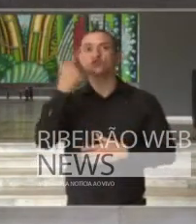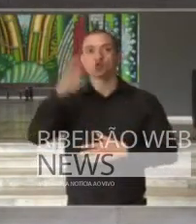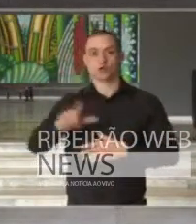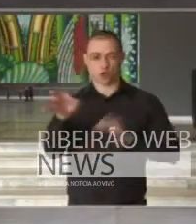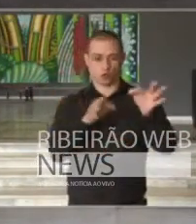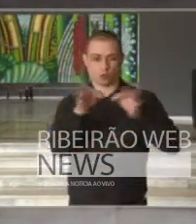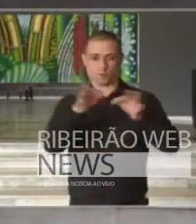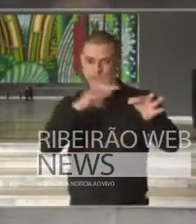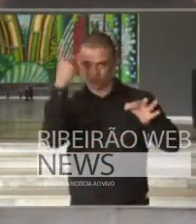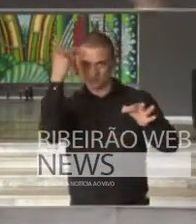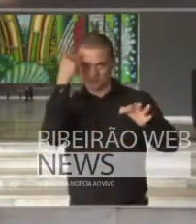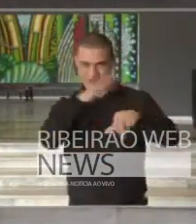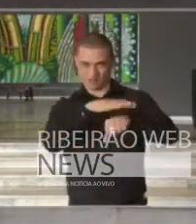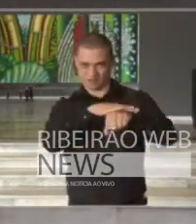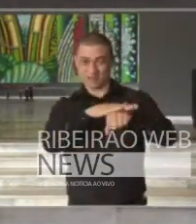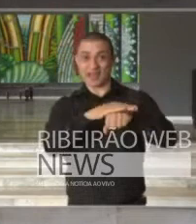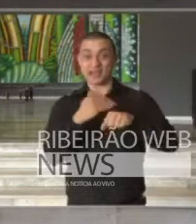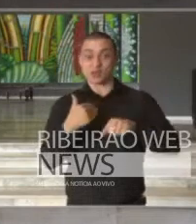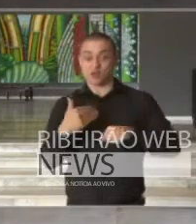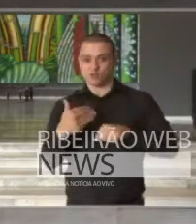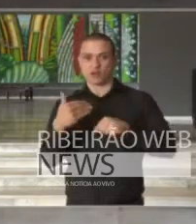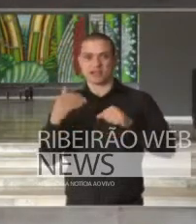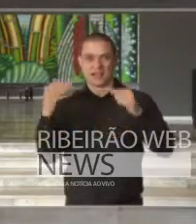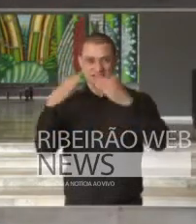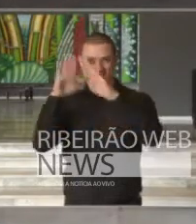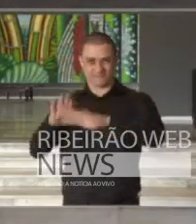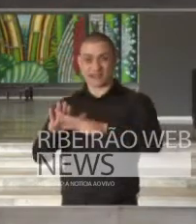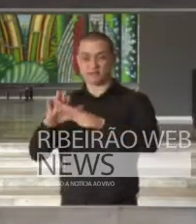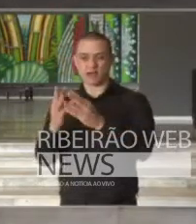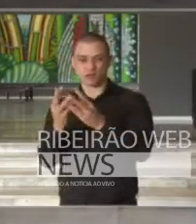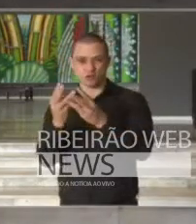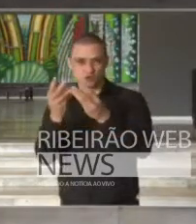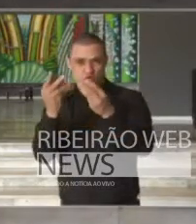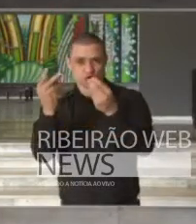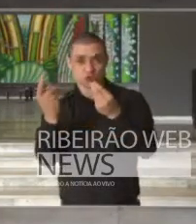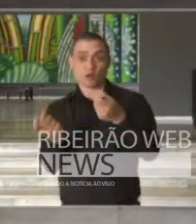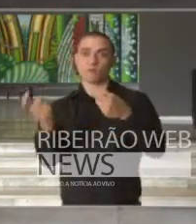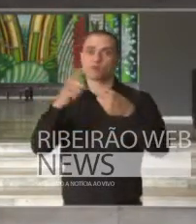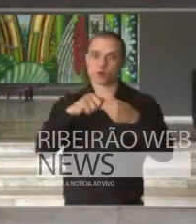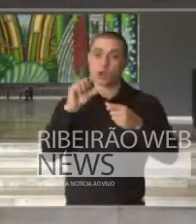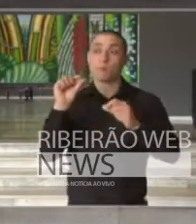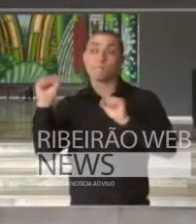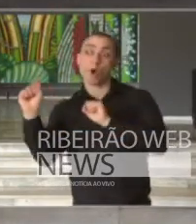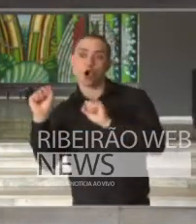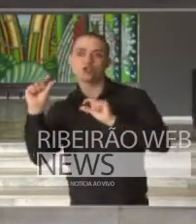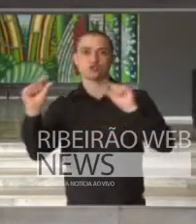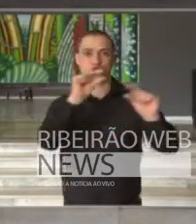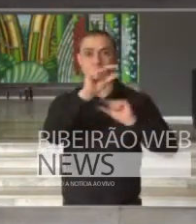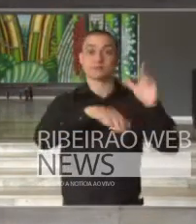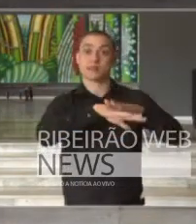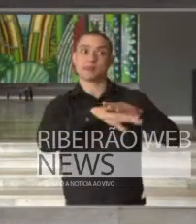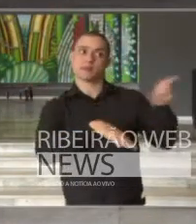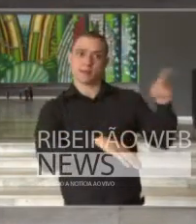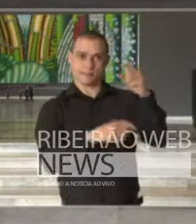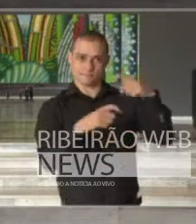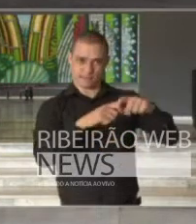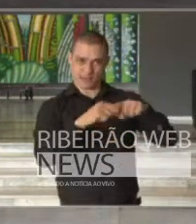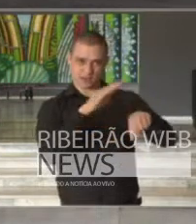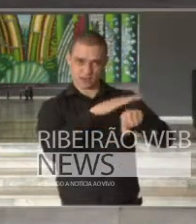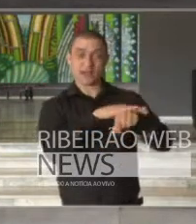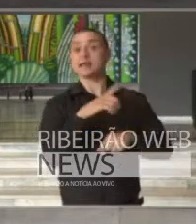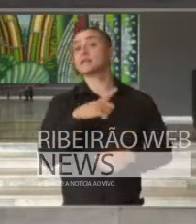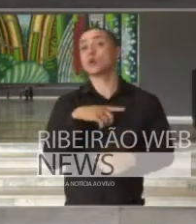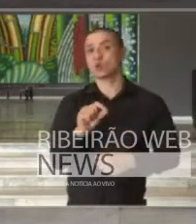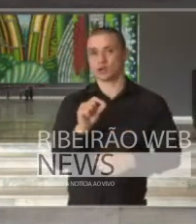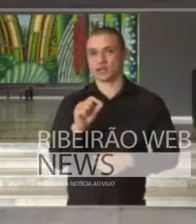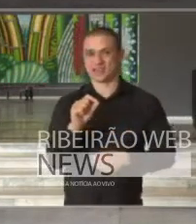Plano São Paulo, que é a saída planejada da quarentena onde puder, a partir do centro de contingência, tem entre